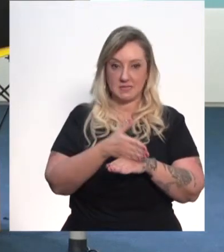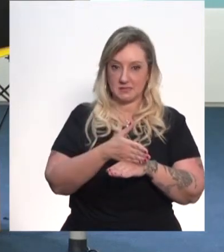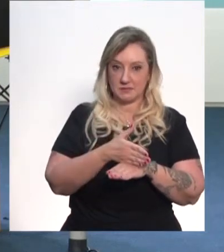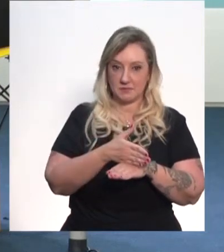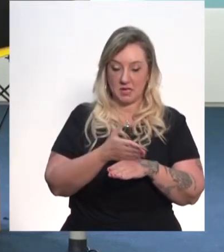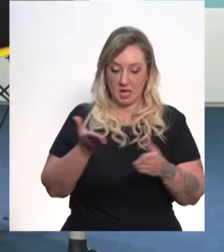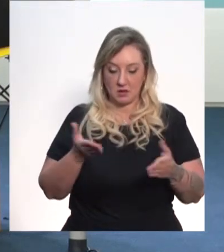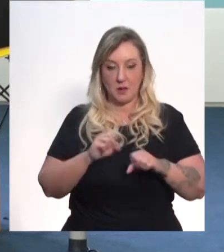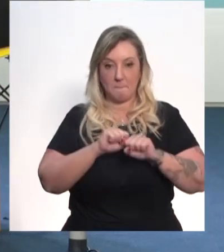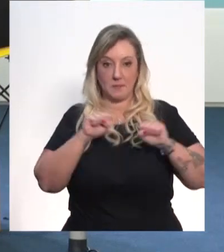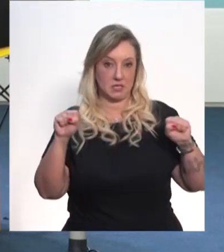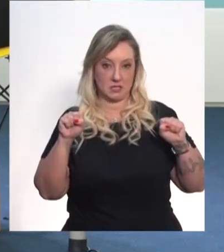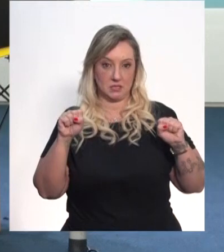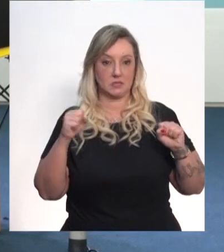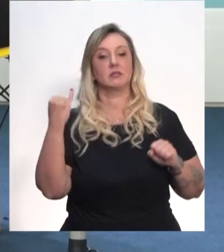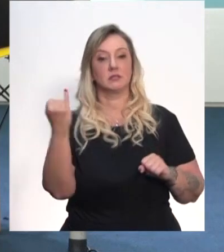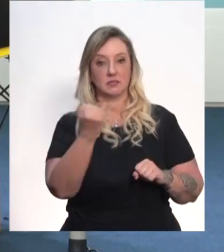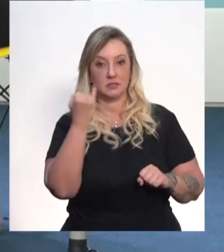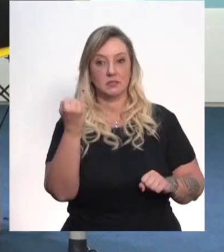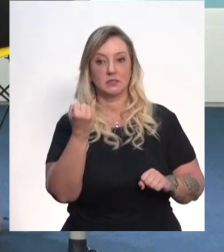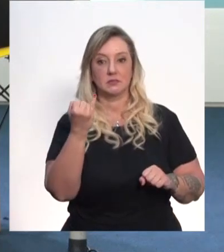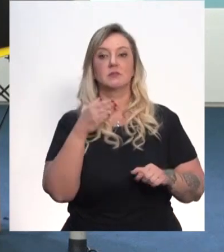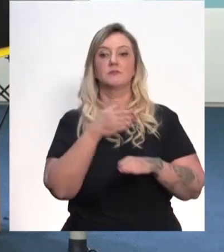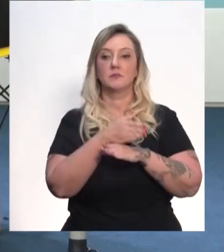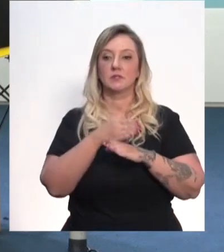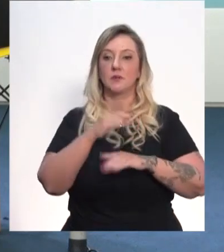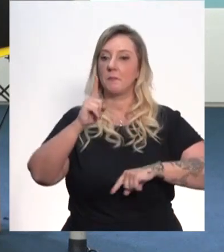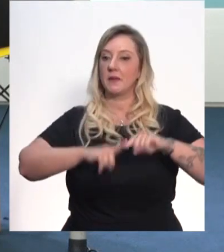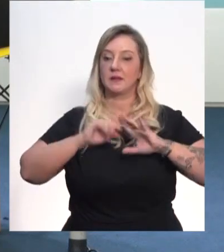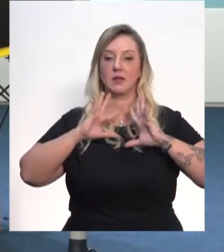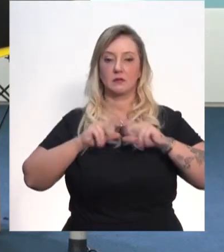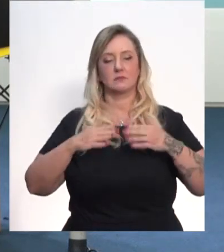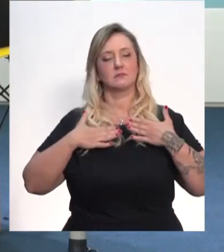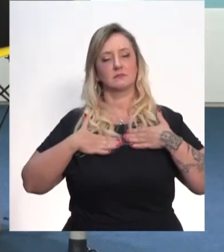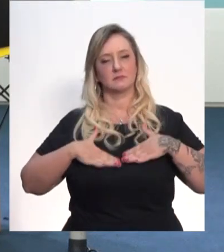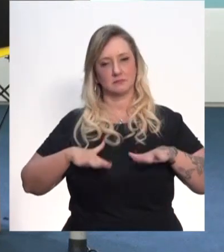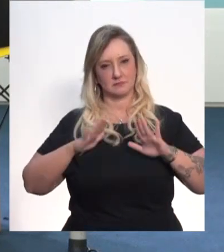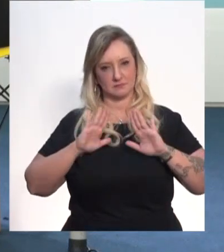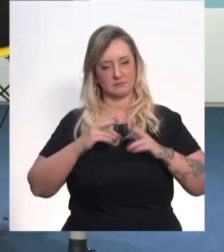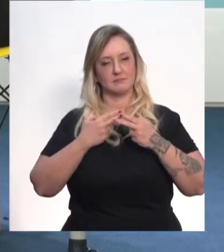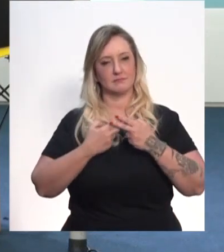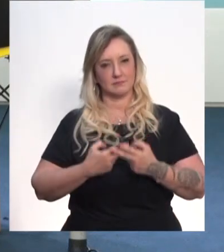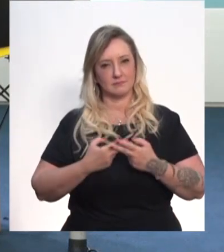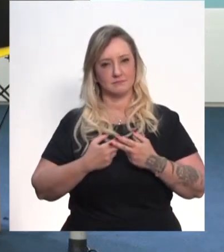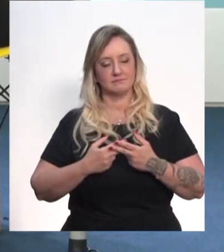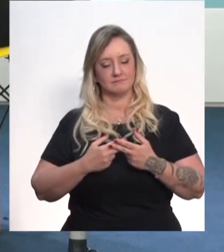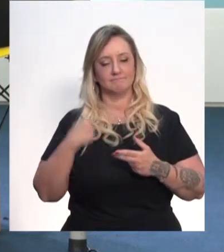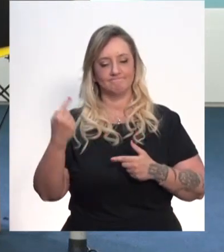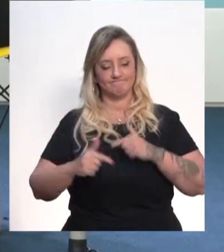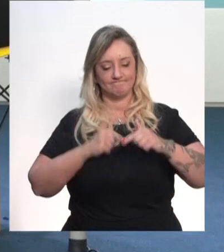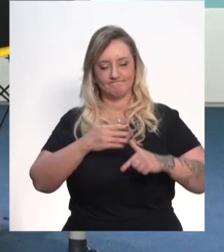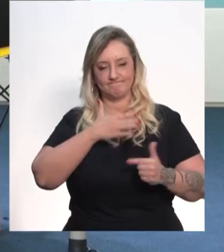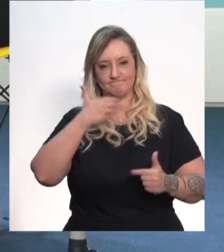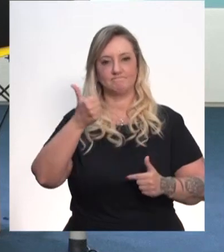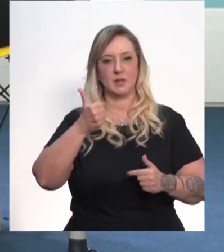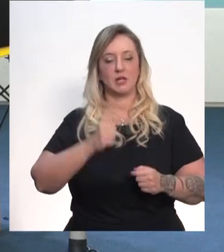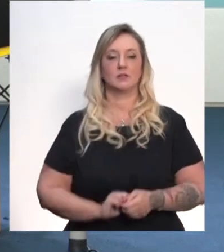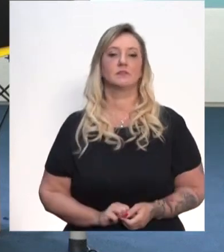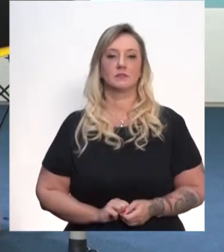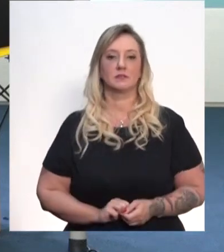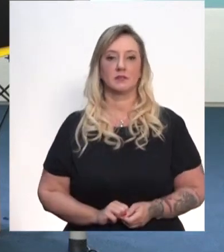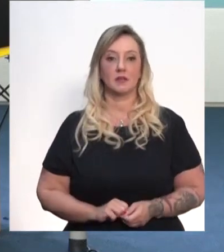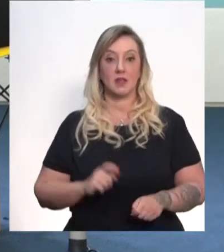até de algumas formações específicas que nós teremos que fazer, nós pretendemos abordar todos esses temas, abrir o espaço